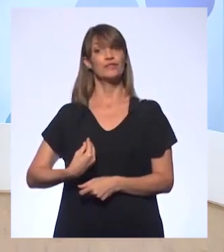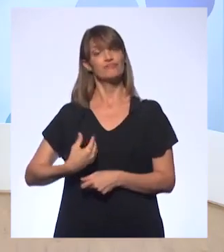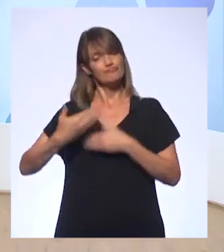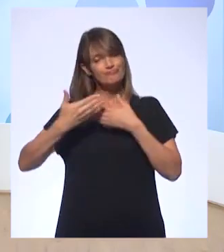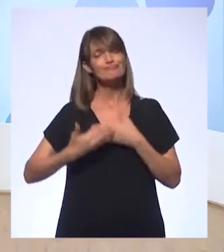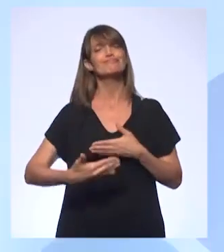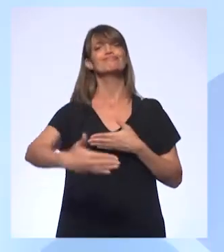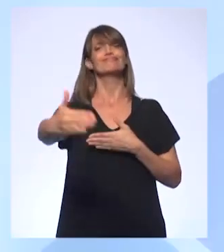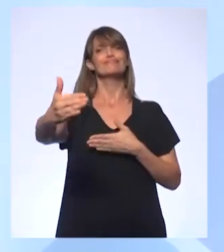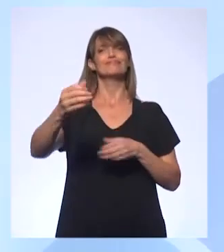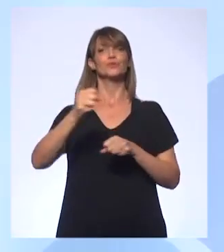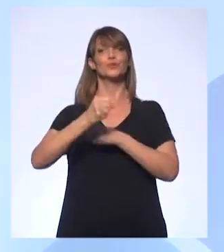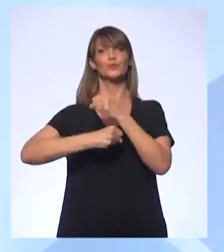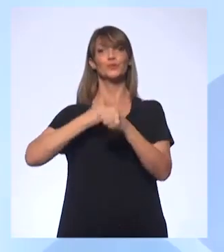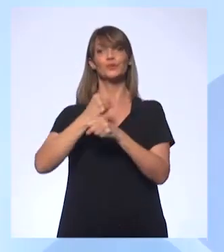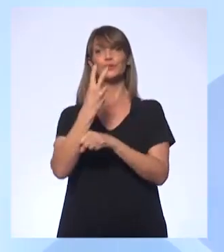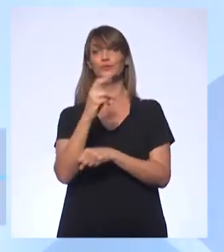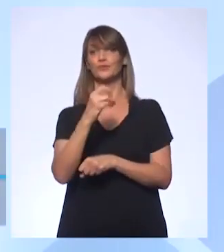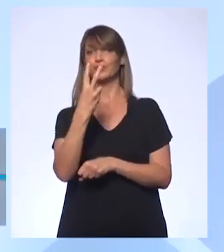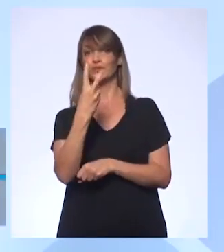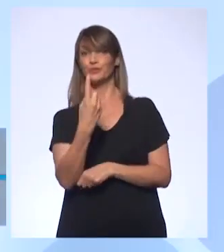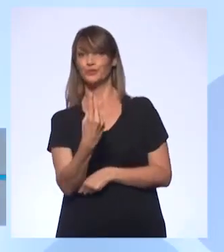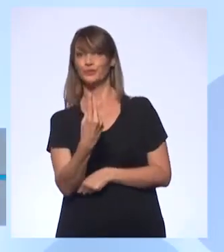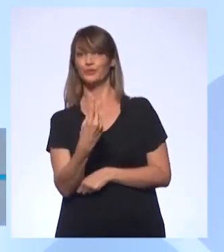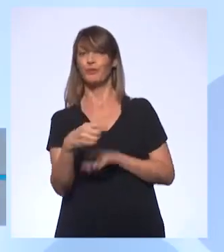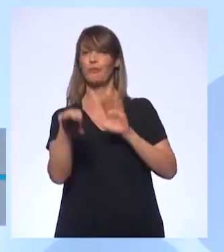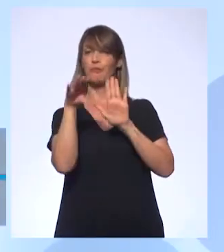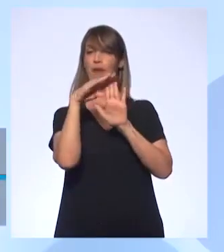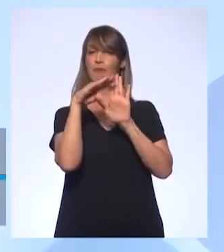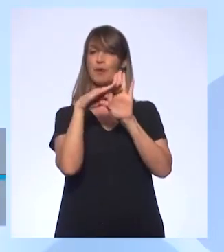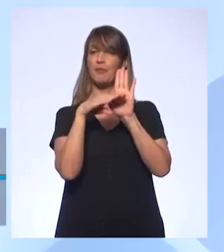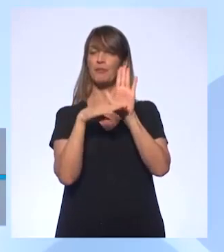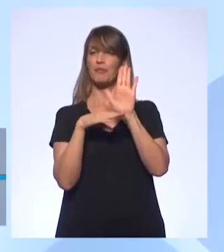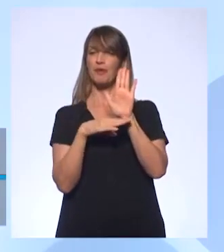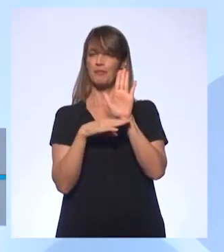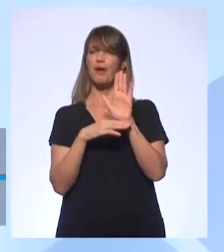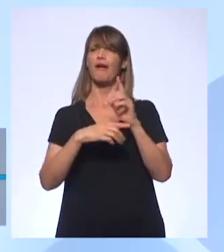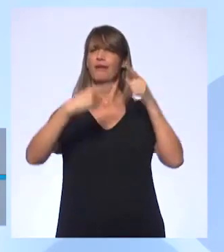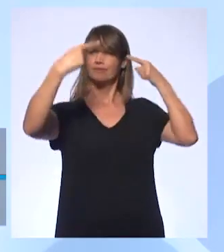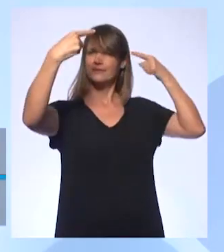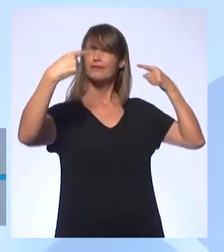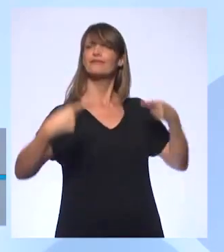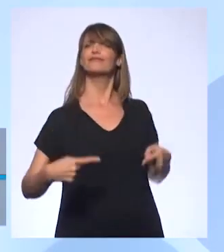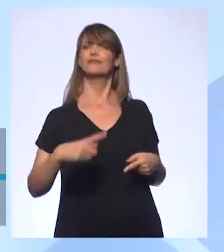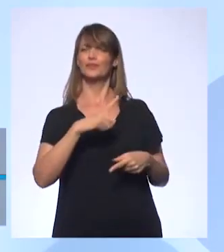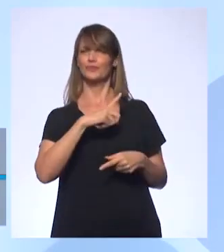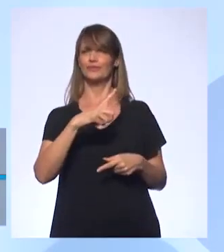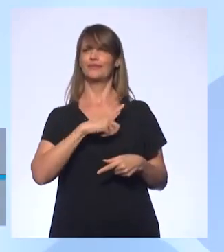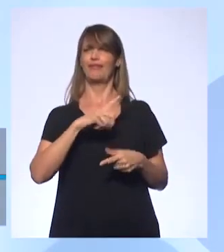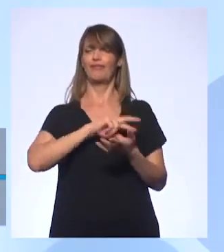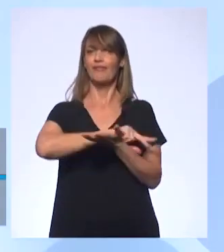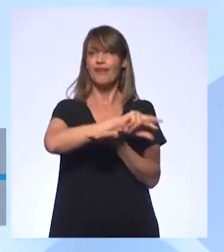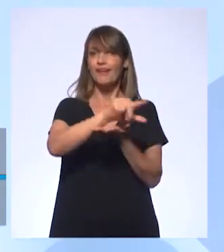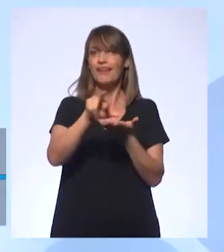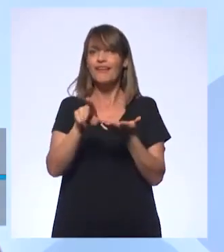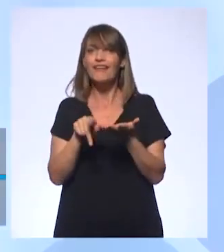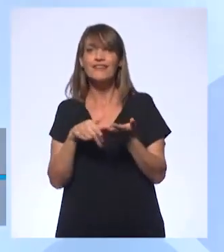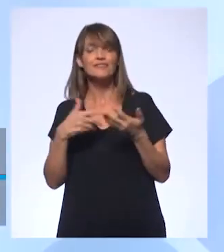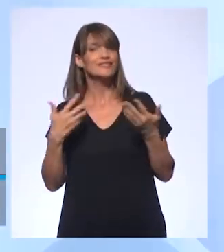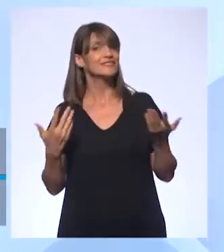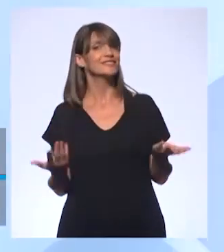ano de 2021 com muitas potencialidades e muitos desafios também. Então, nós